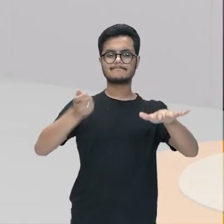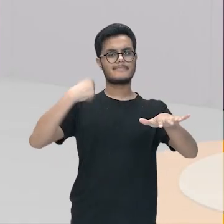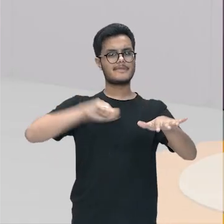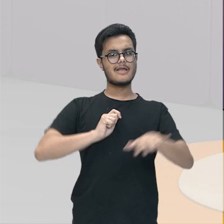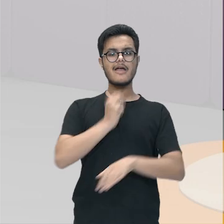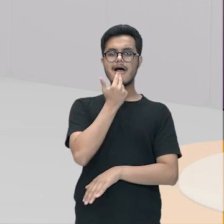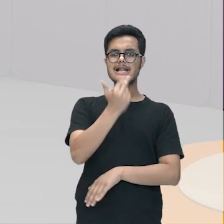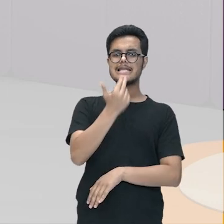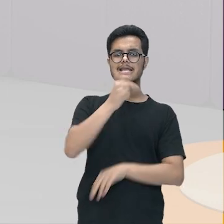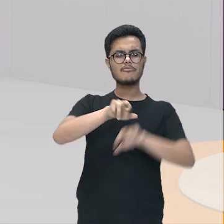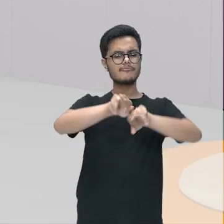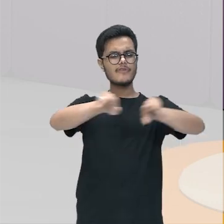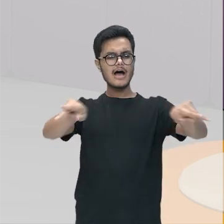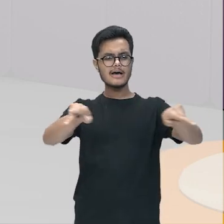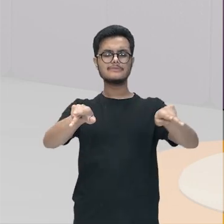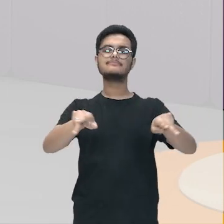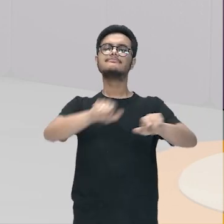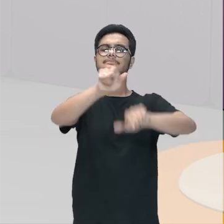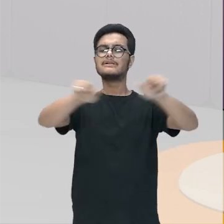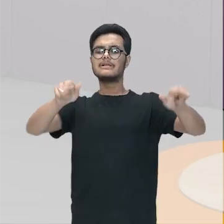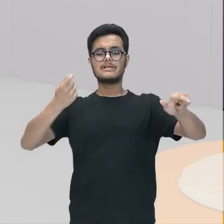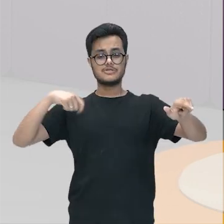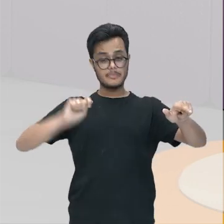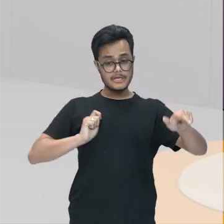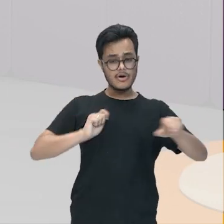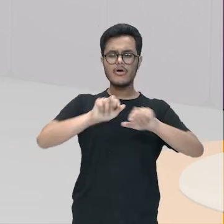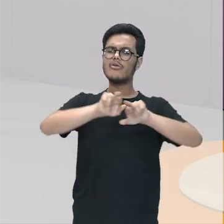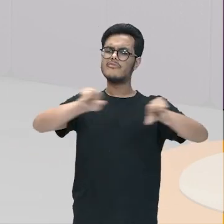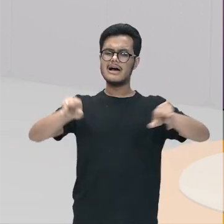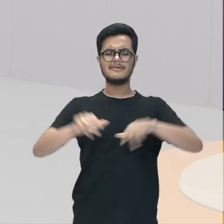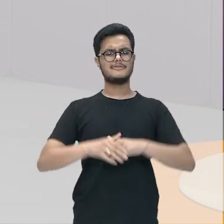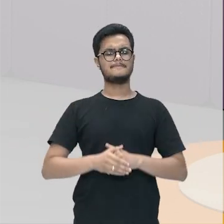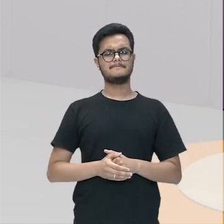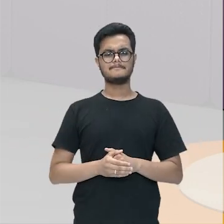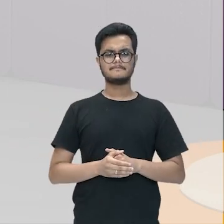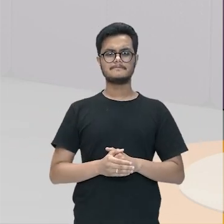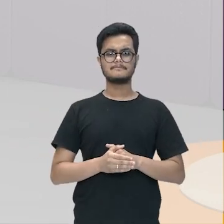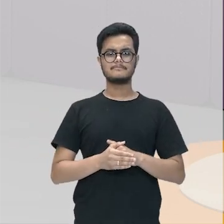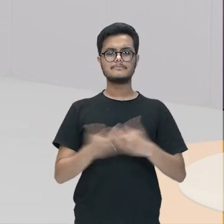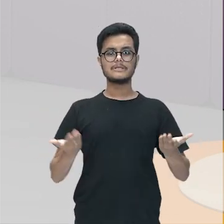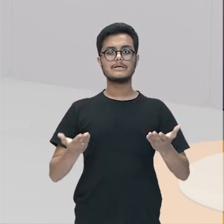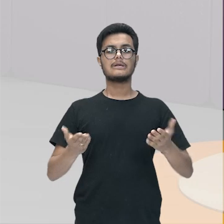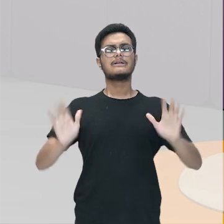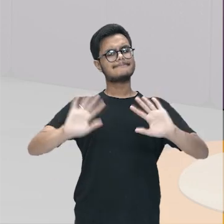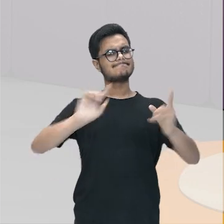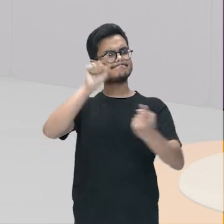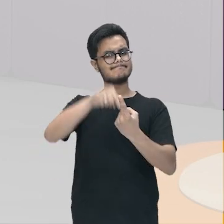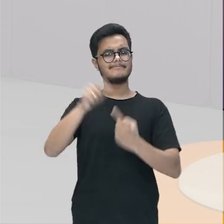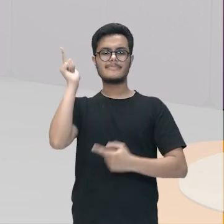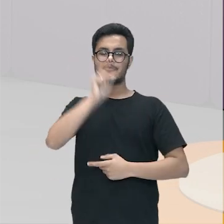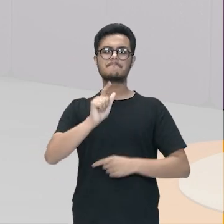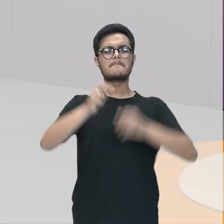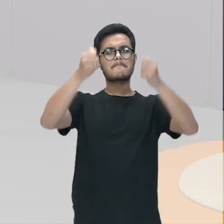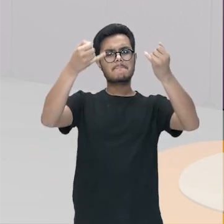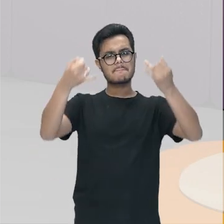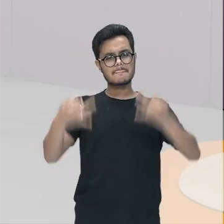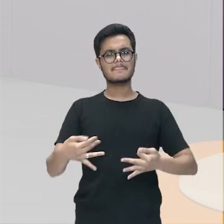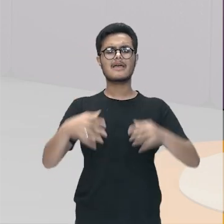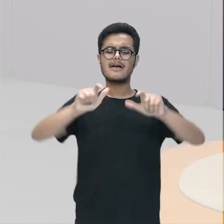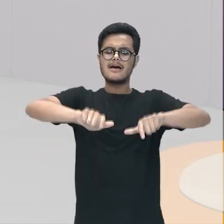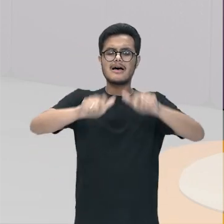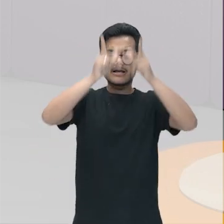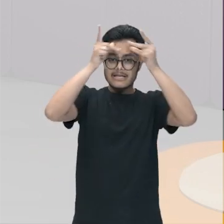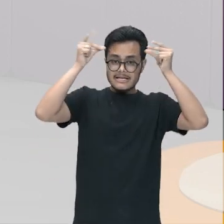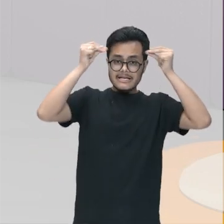a várias outras línguas, por isso o espanhol, né, e vários outros. Queridos, atingimos o nosso objetivo, que era